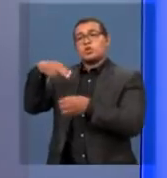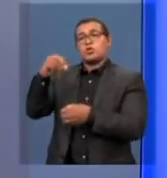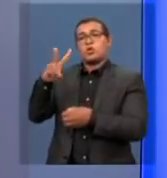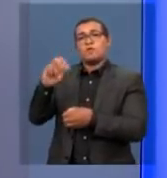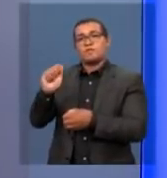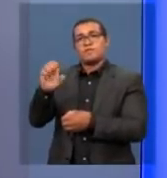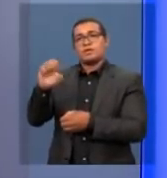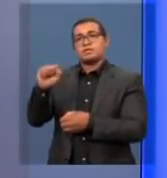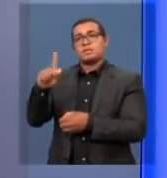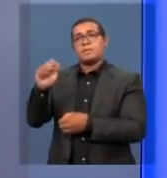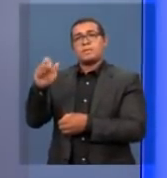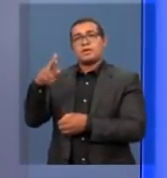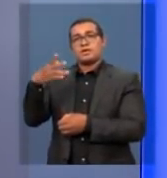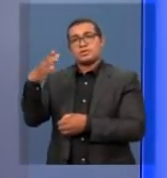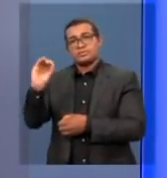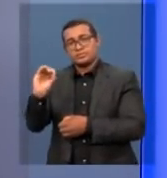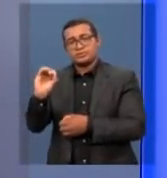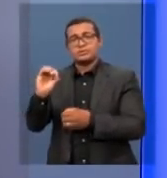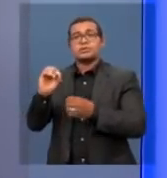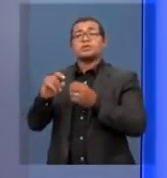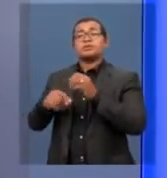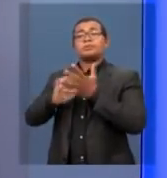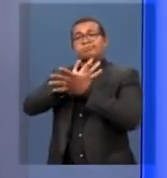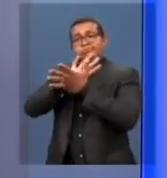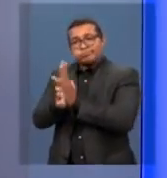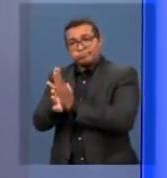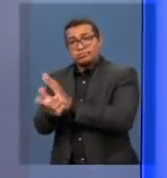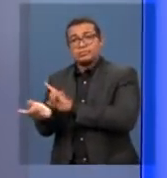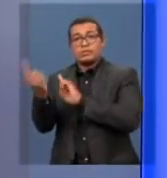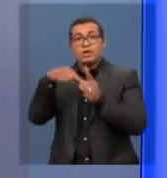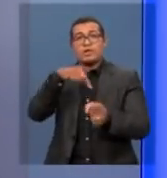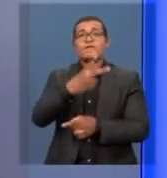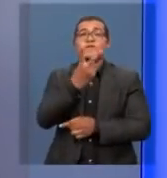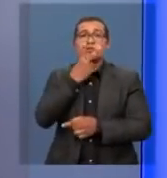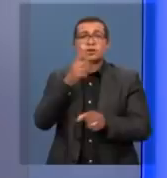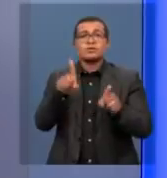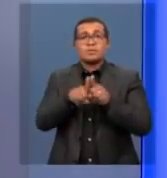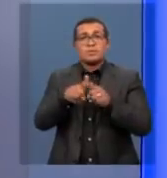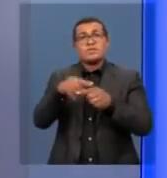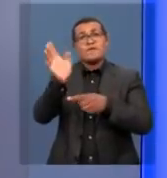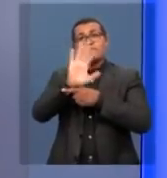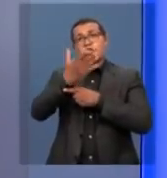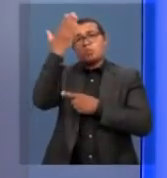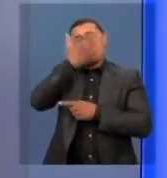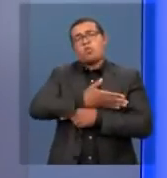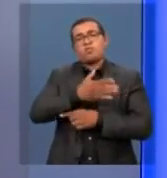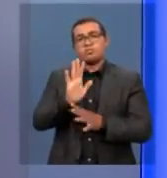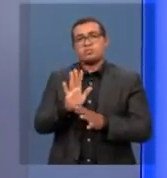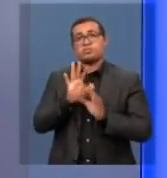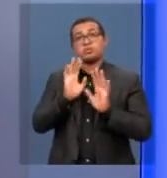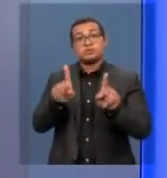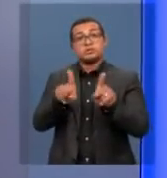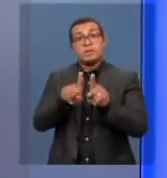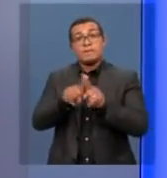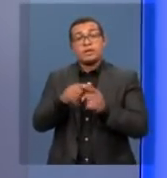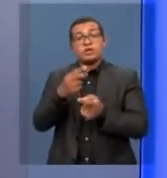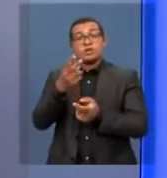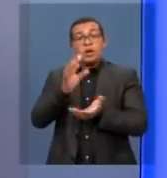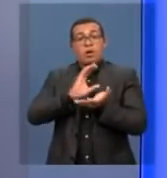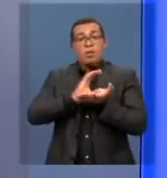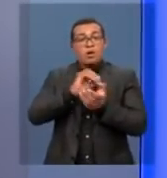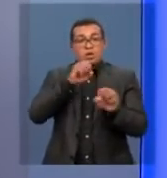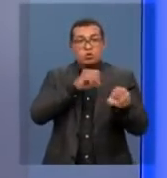aqui na cidade aqui na grande vitória os vídeos estão aí para mostrar isso agora você também tirou o dinheiro da educação começou